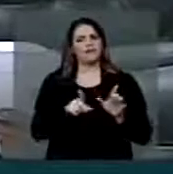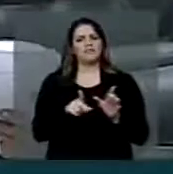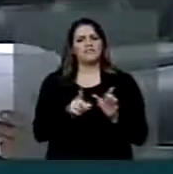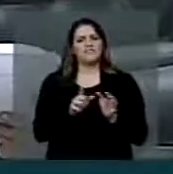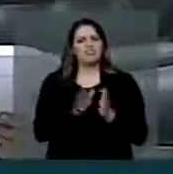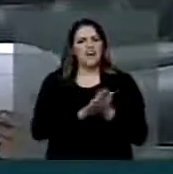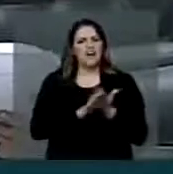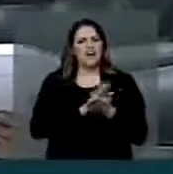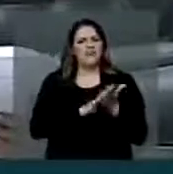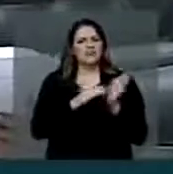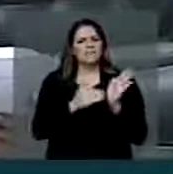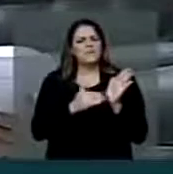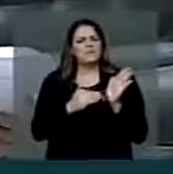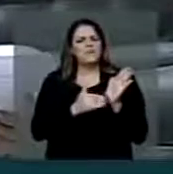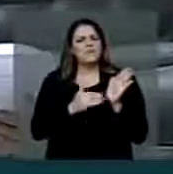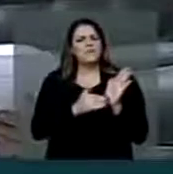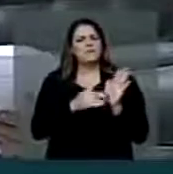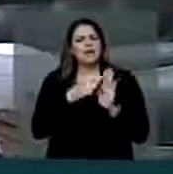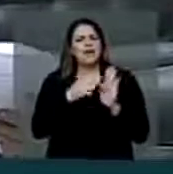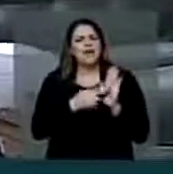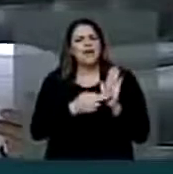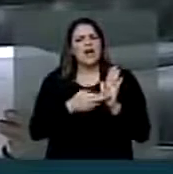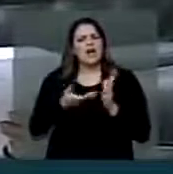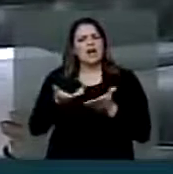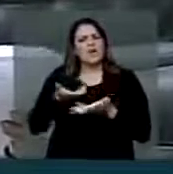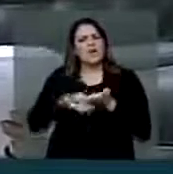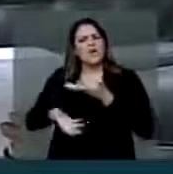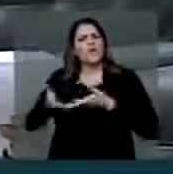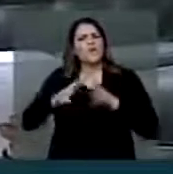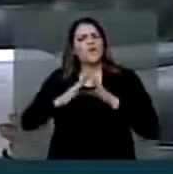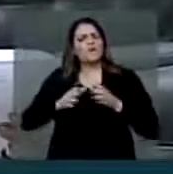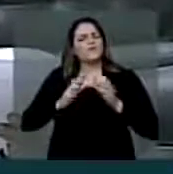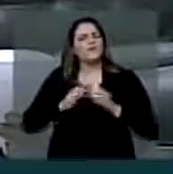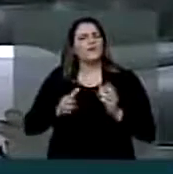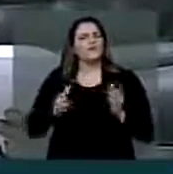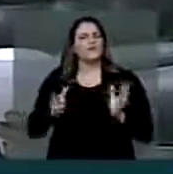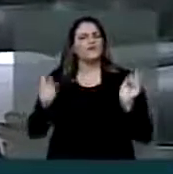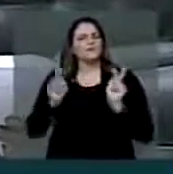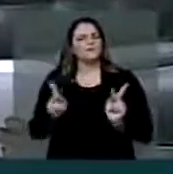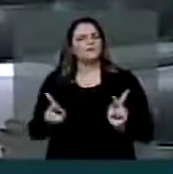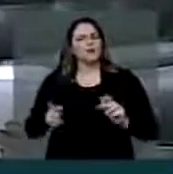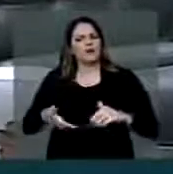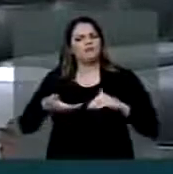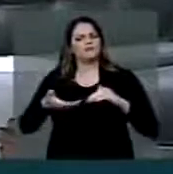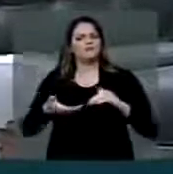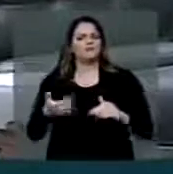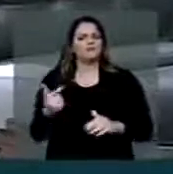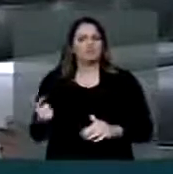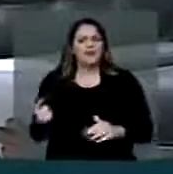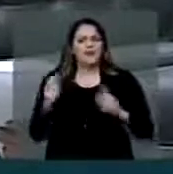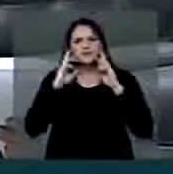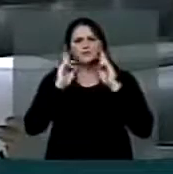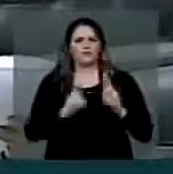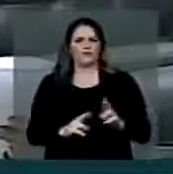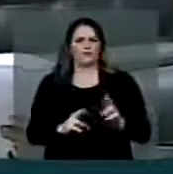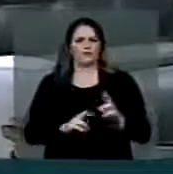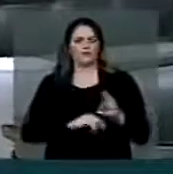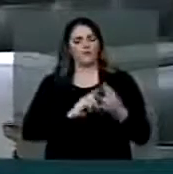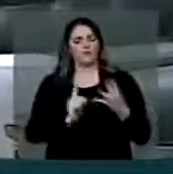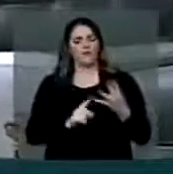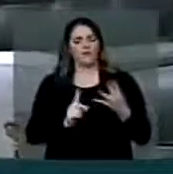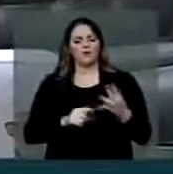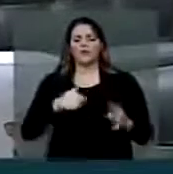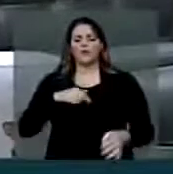regras de convivência política necessárias à harmonia interna do Poder Legislativo. 4.